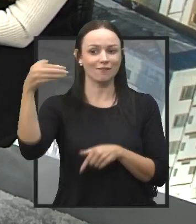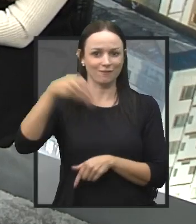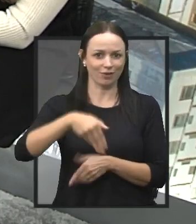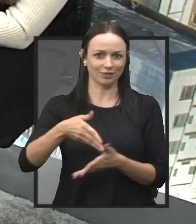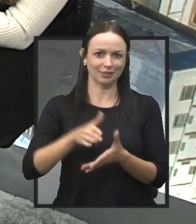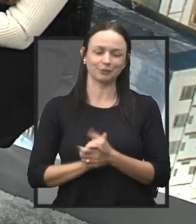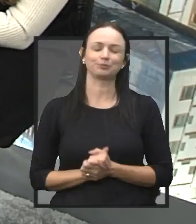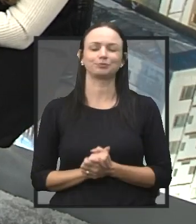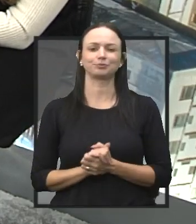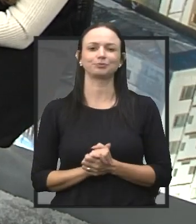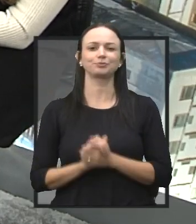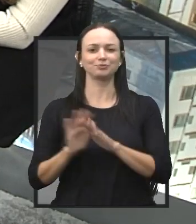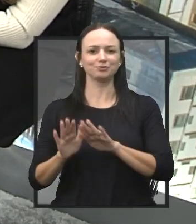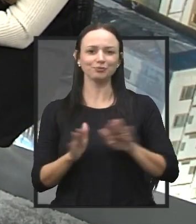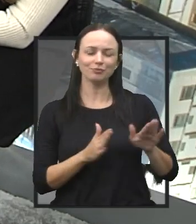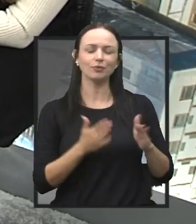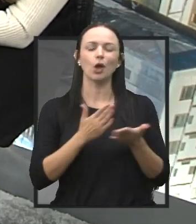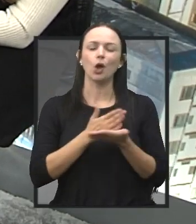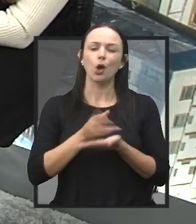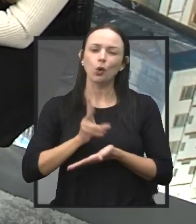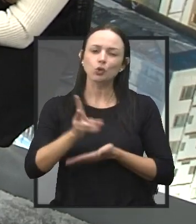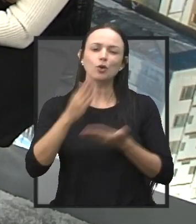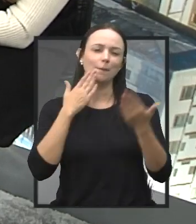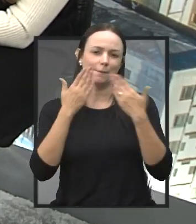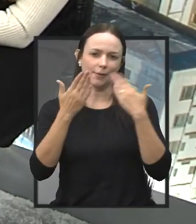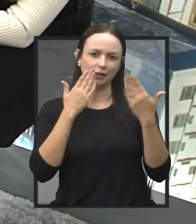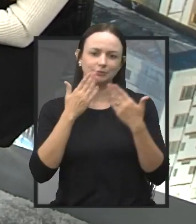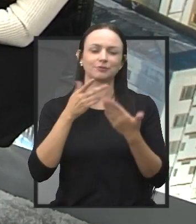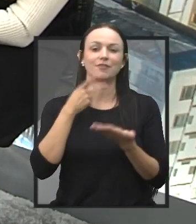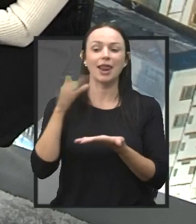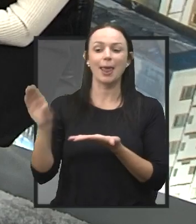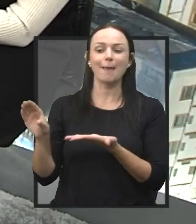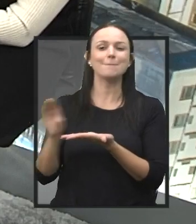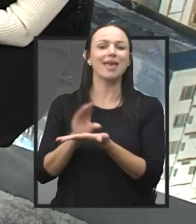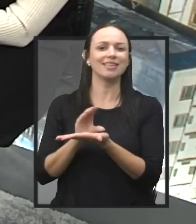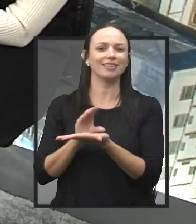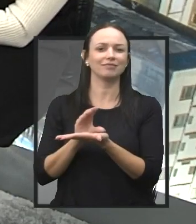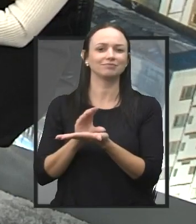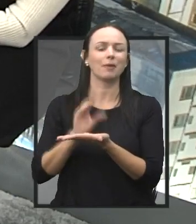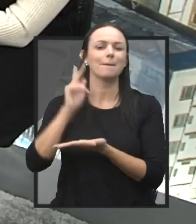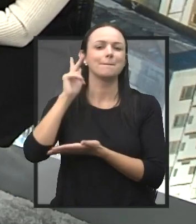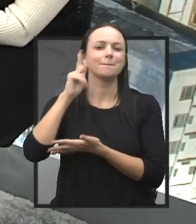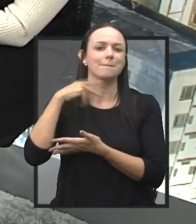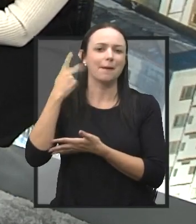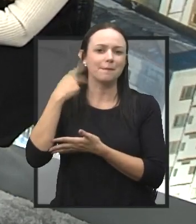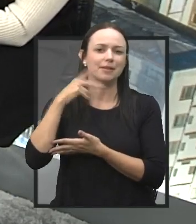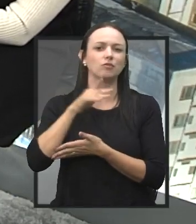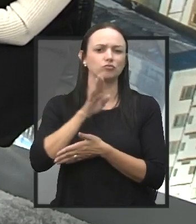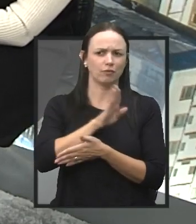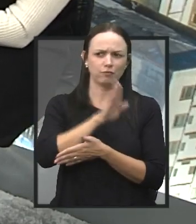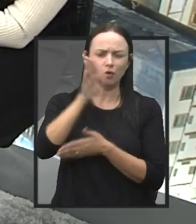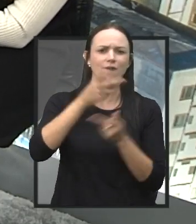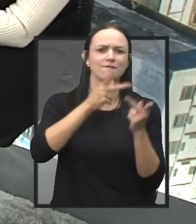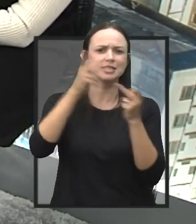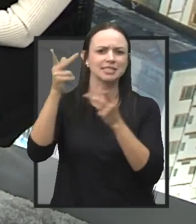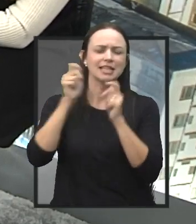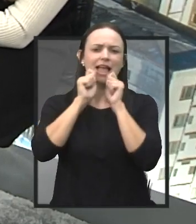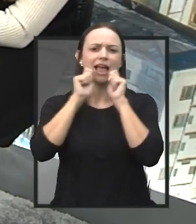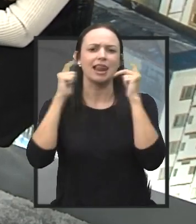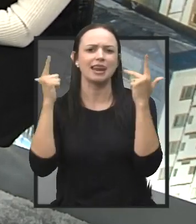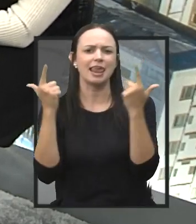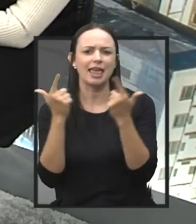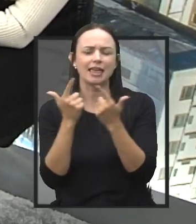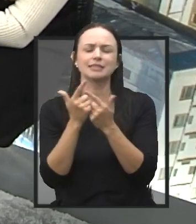aqui. Vamos continuar o nosso bate-papo falando agora sobre emenda parlamentar, né? A senhora tem feito algumas visitas à Alesp,